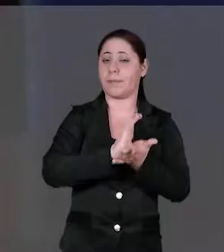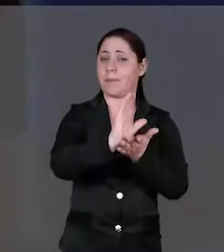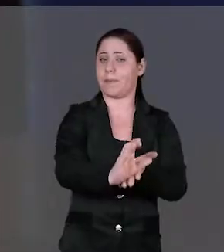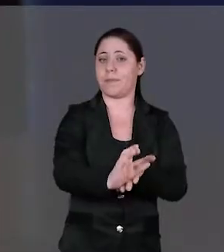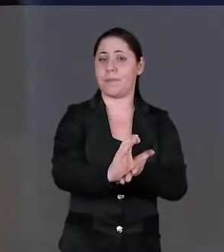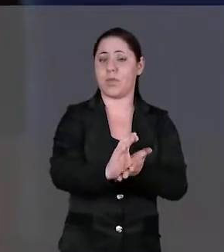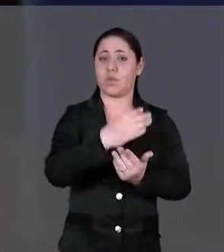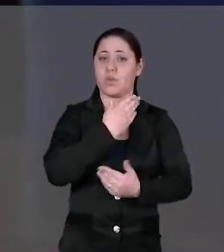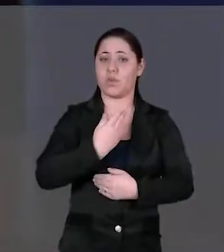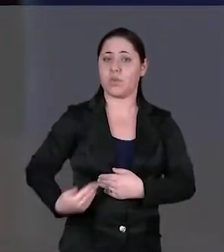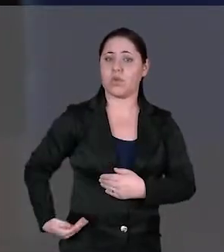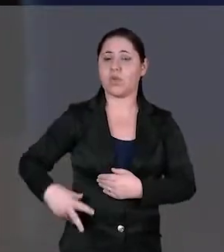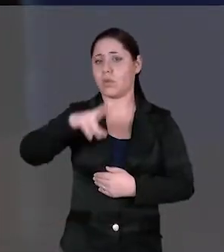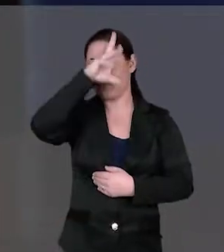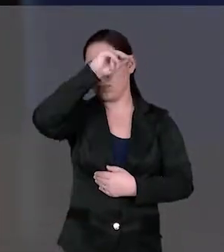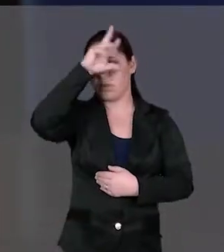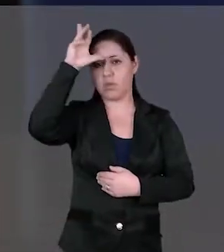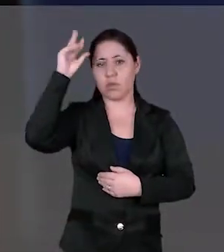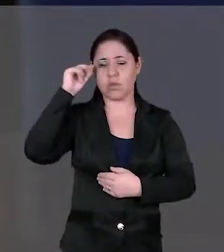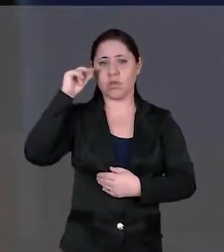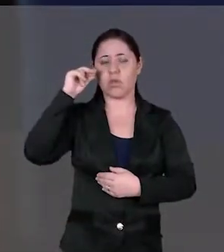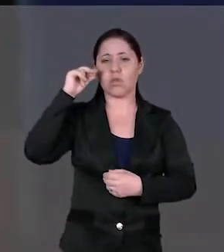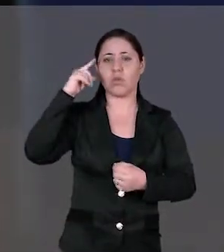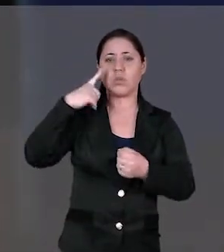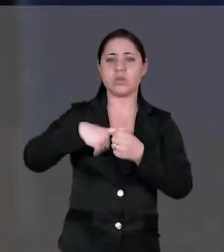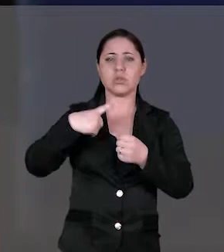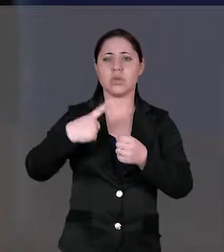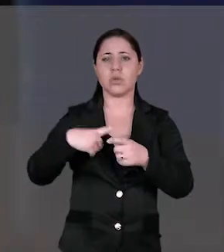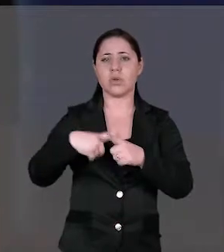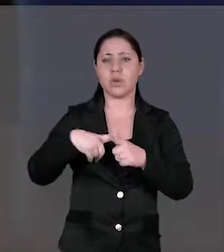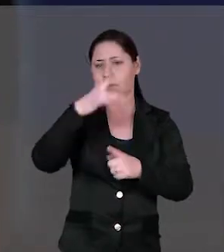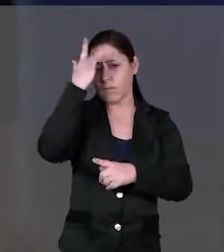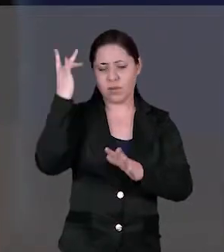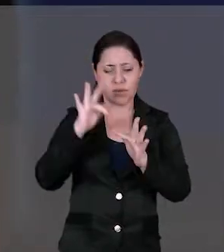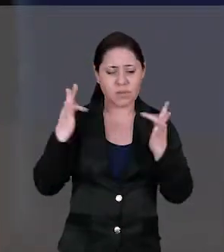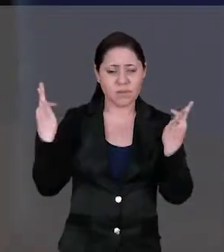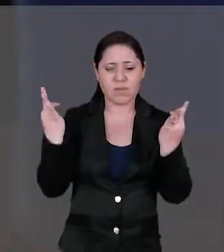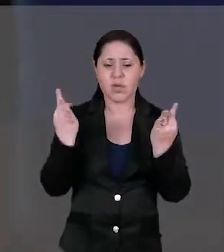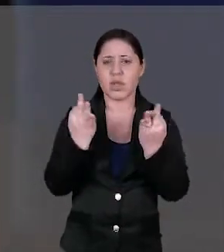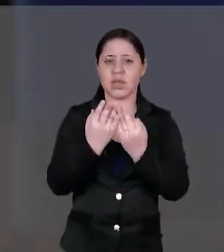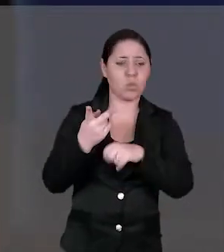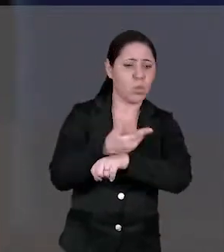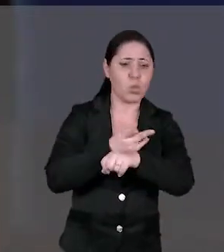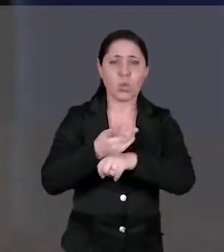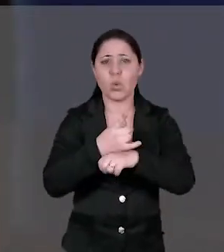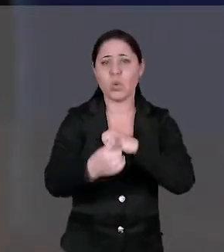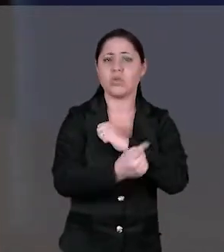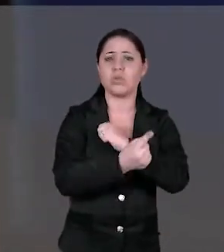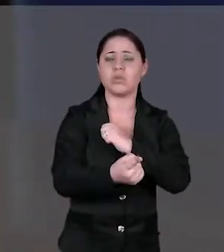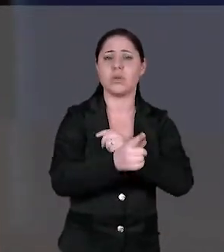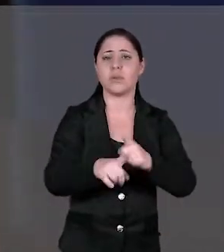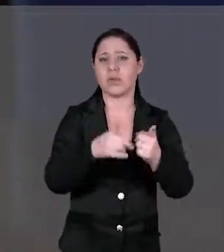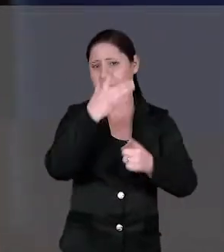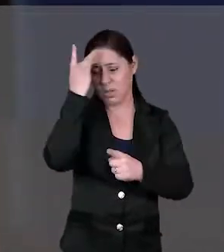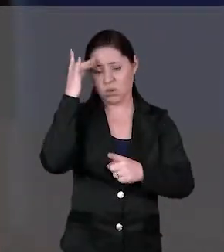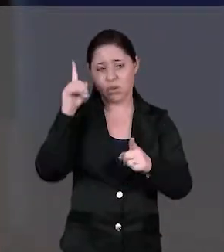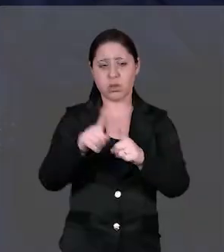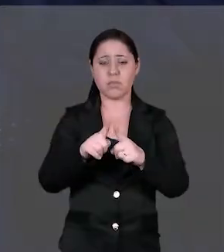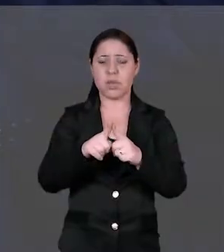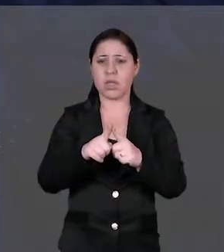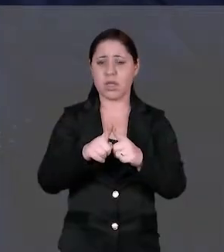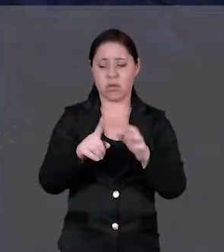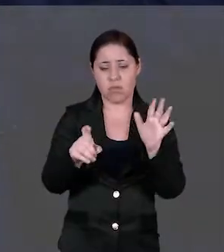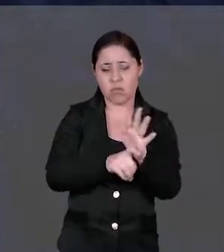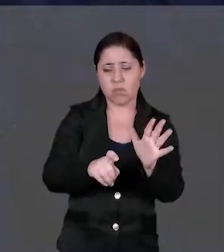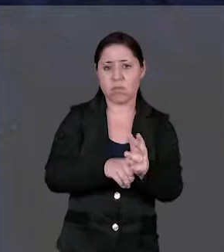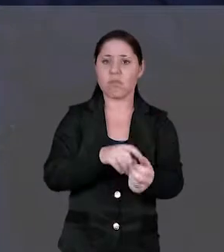que aflige tanto a população de ter centros e até com auxílio do governo, das